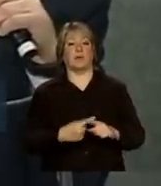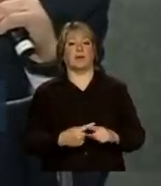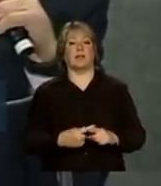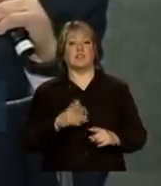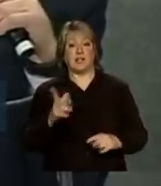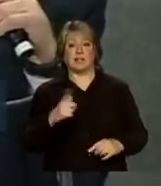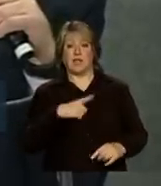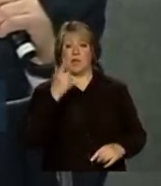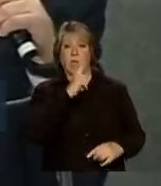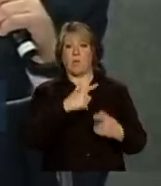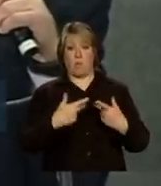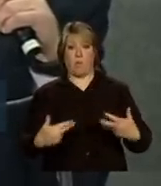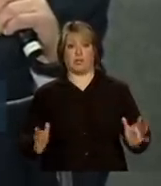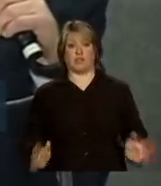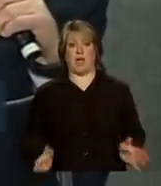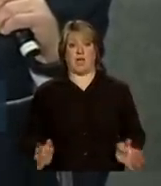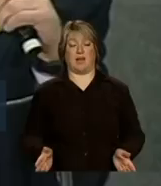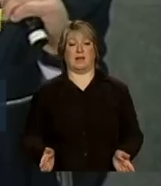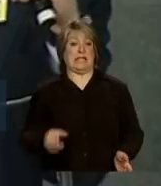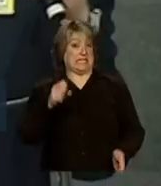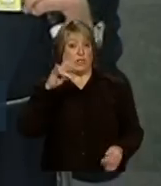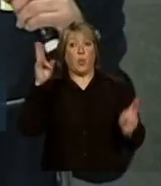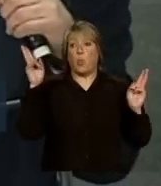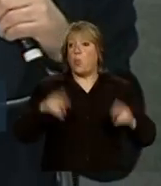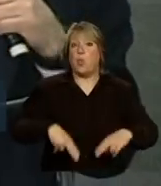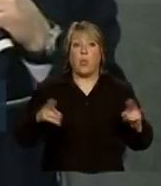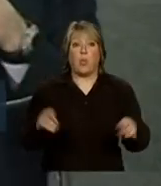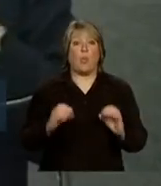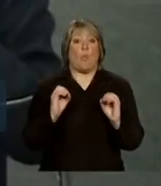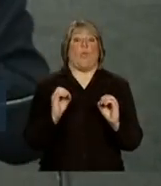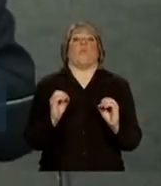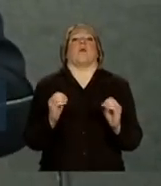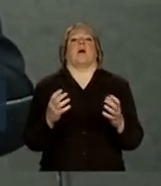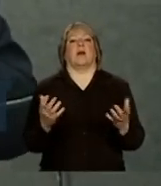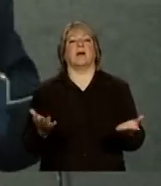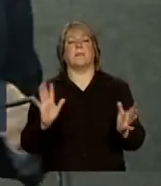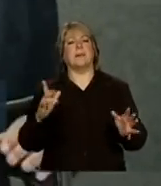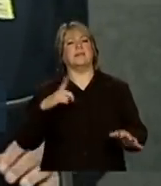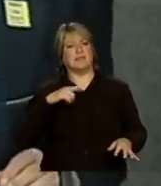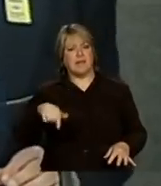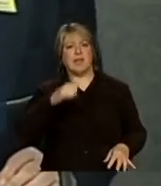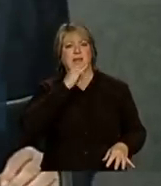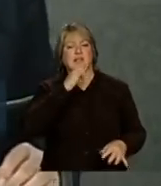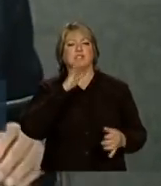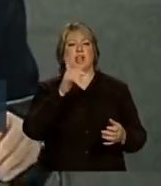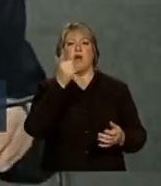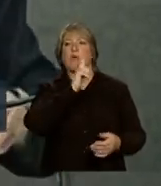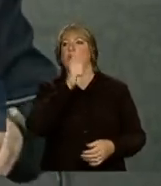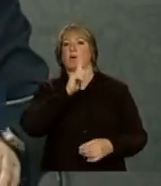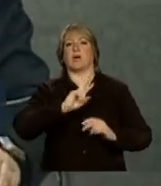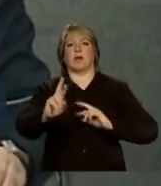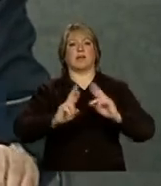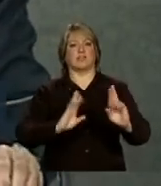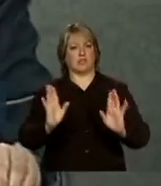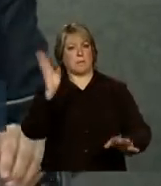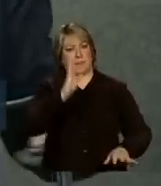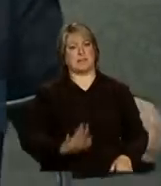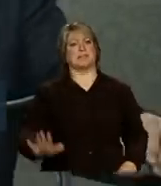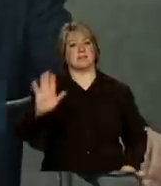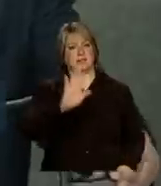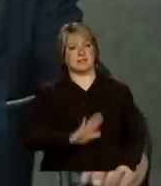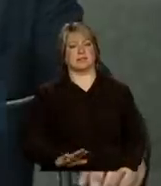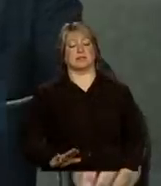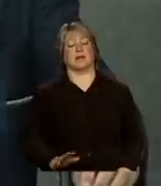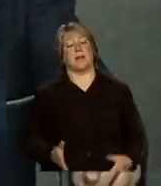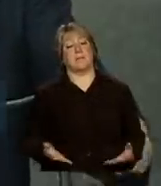tem acontecido né se nunca tivesse acontecido mas nós temos exemplos do Brasil onde já aconteceu esses resultados Lógico que